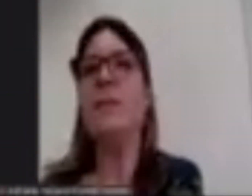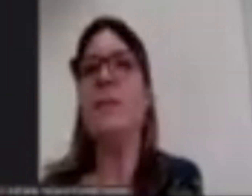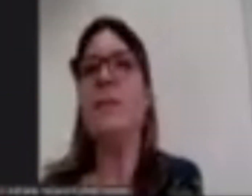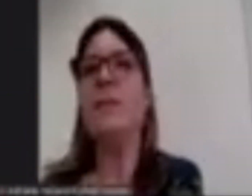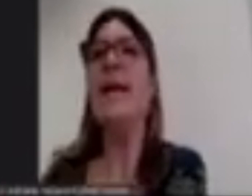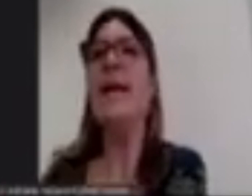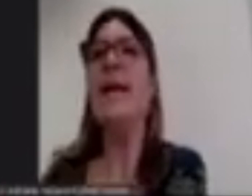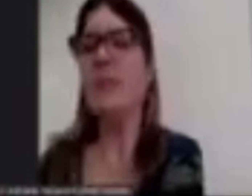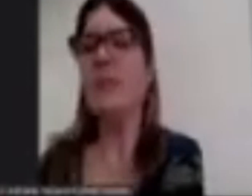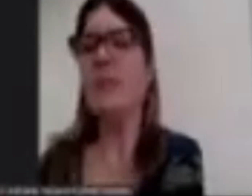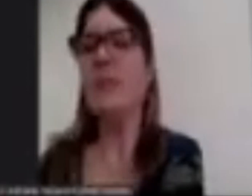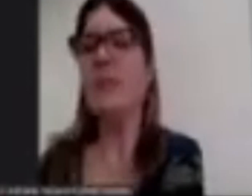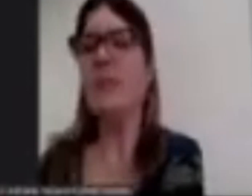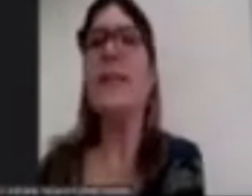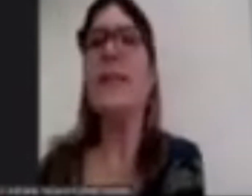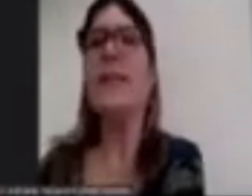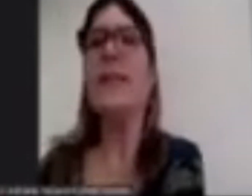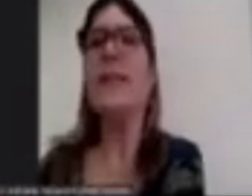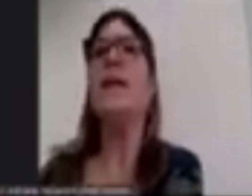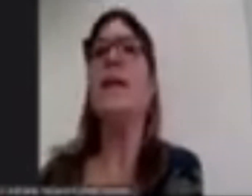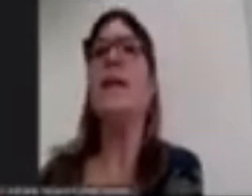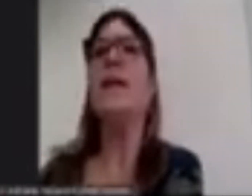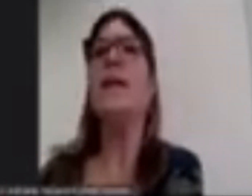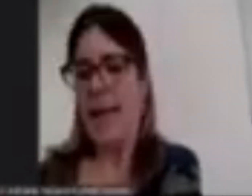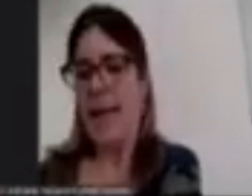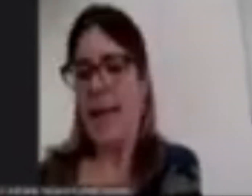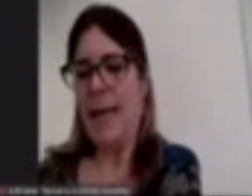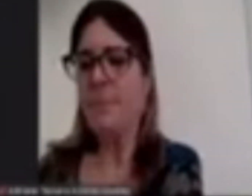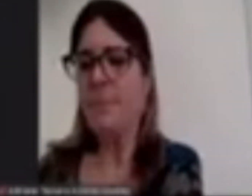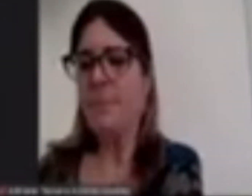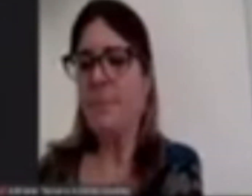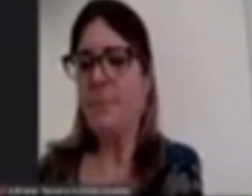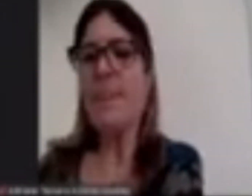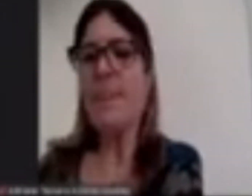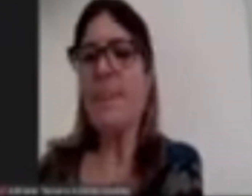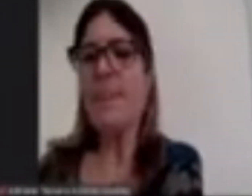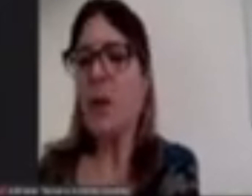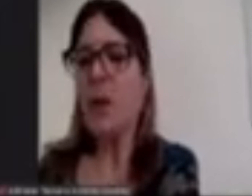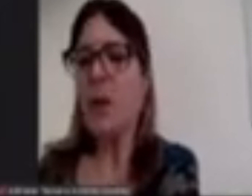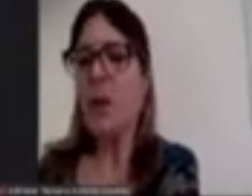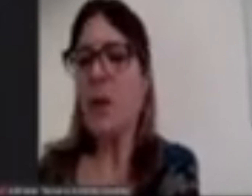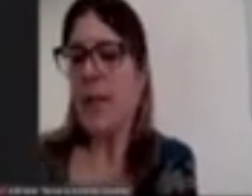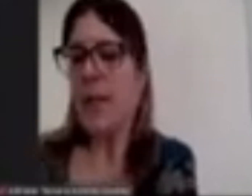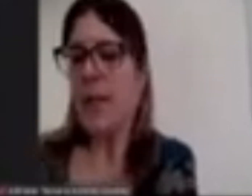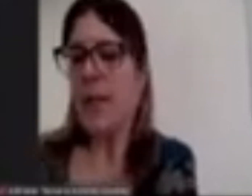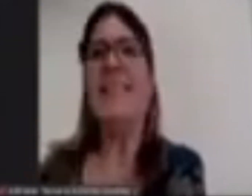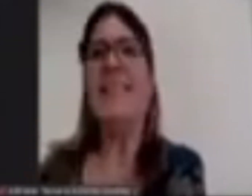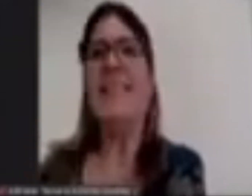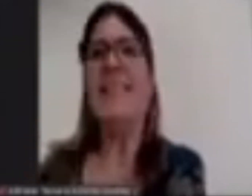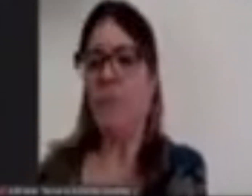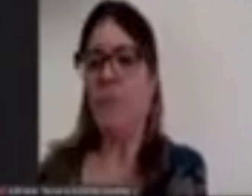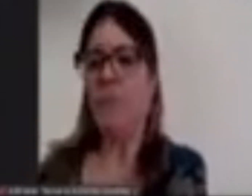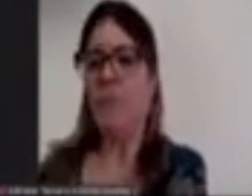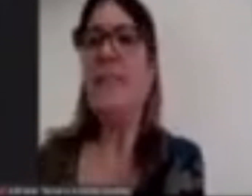normas e critérios para o professor coordenador, para módulo, para sala de